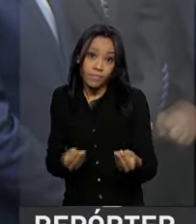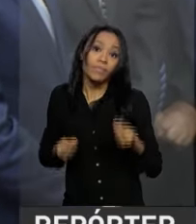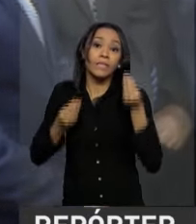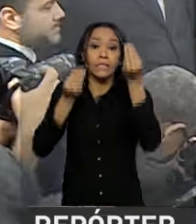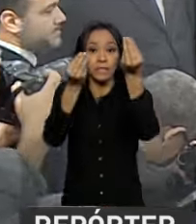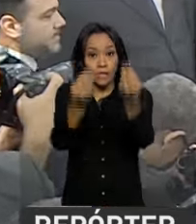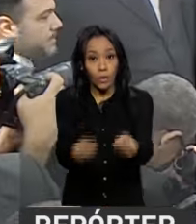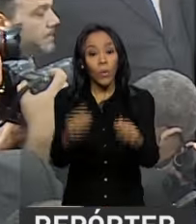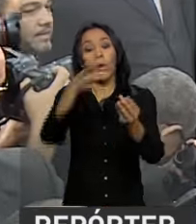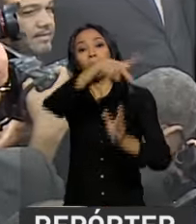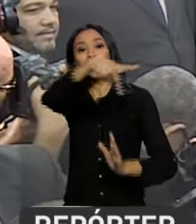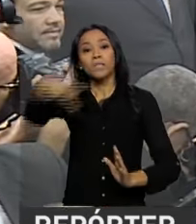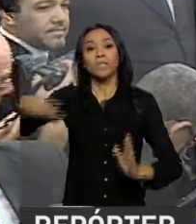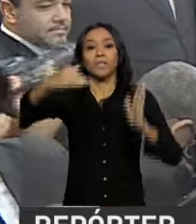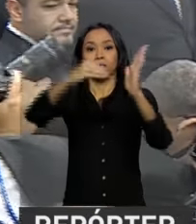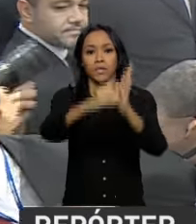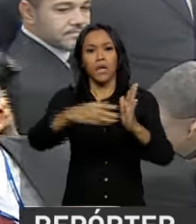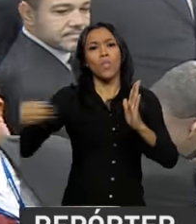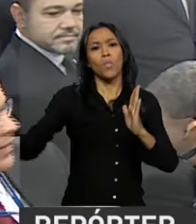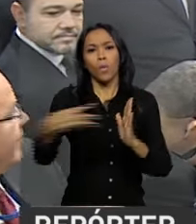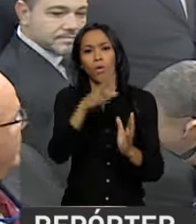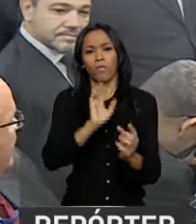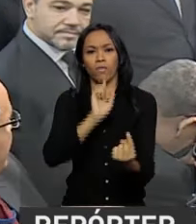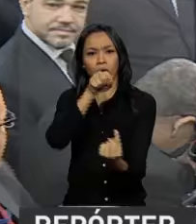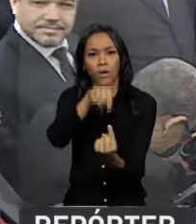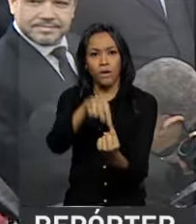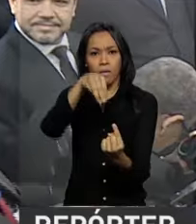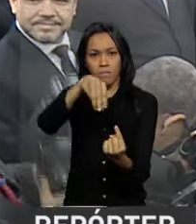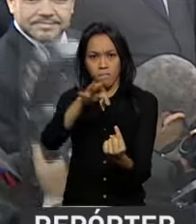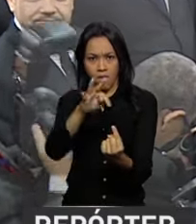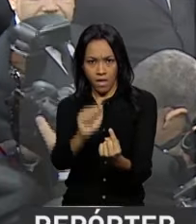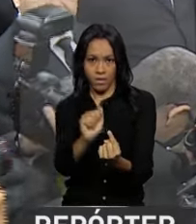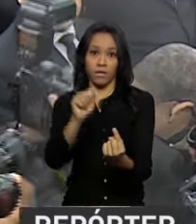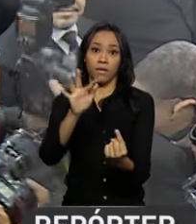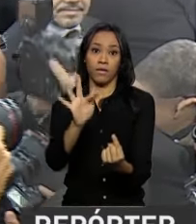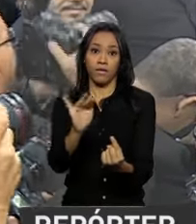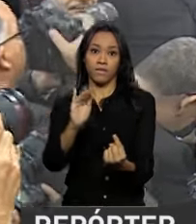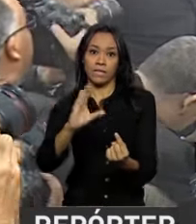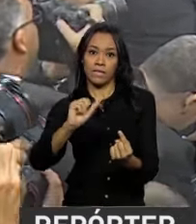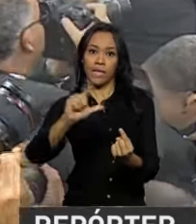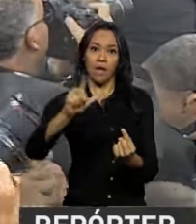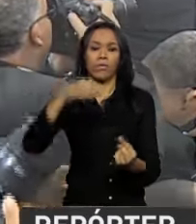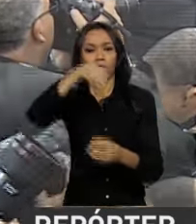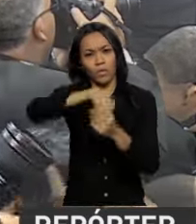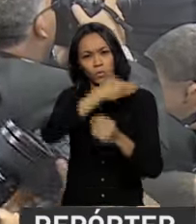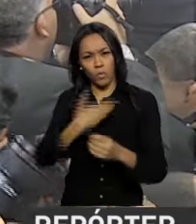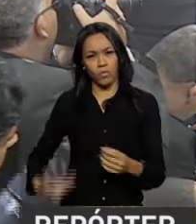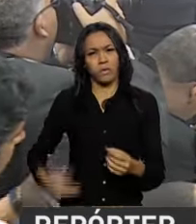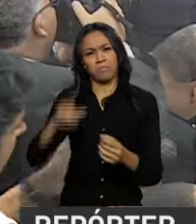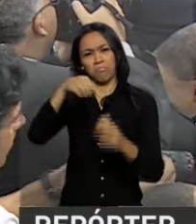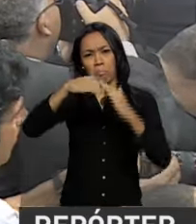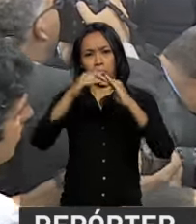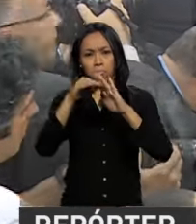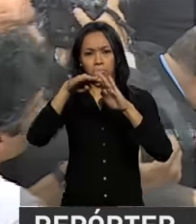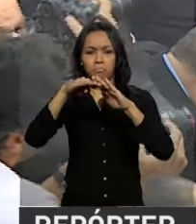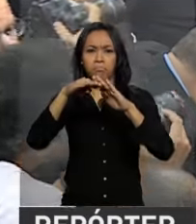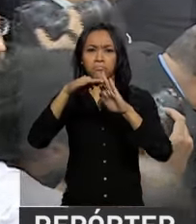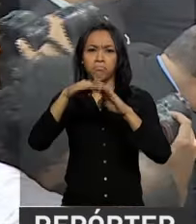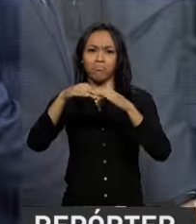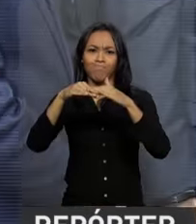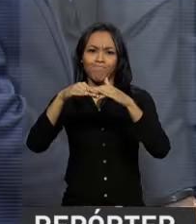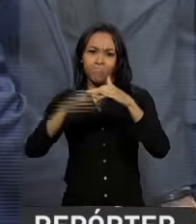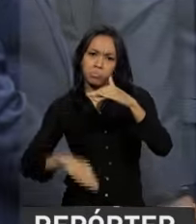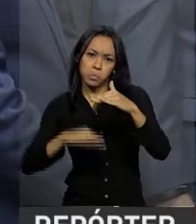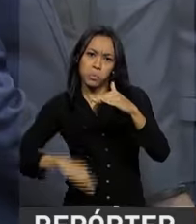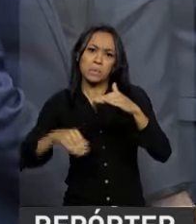Renan Calheiros, a nova meta fiscal do governo para este ano. A proposta prevê um saldo negativo de 170,5 bilhões de